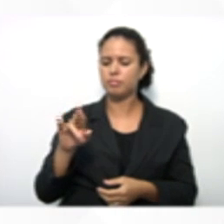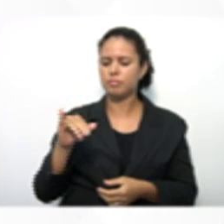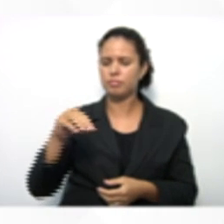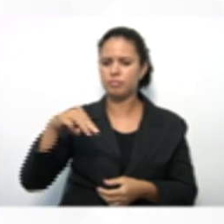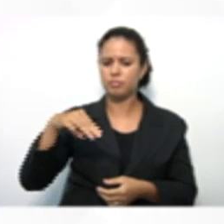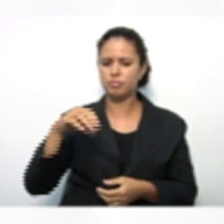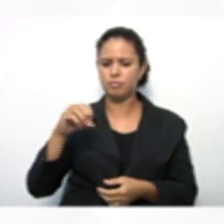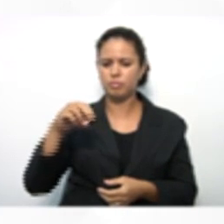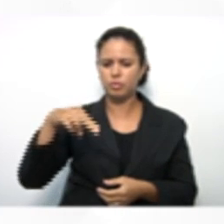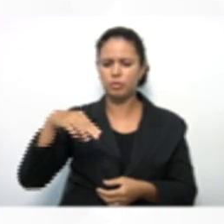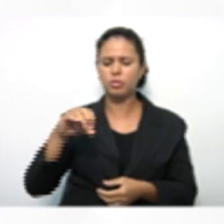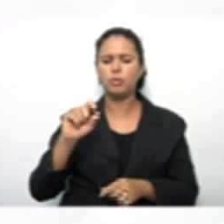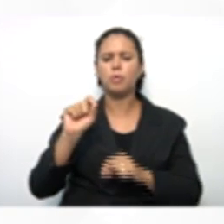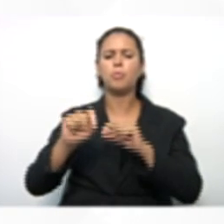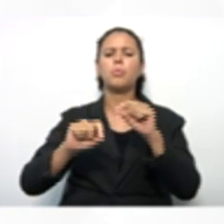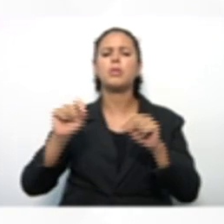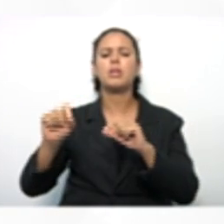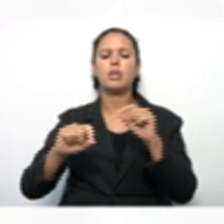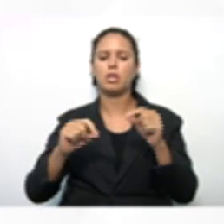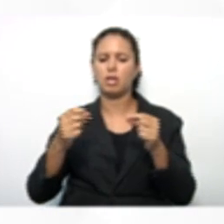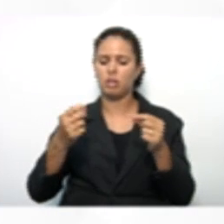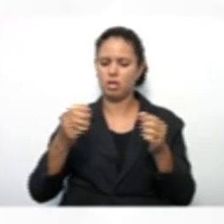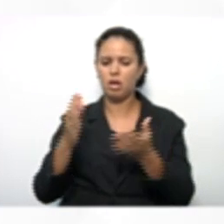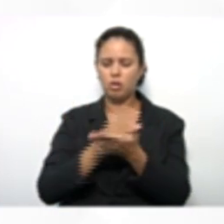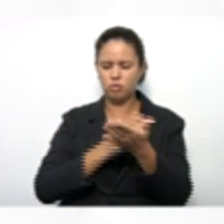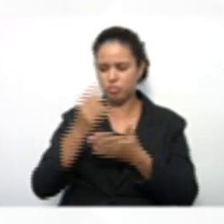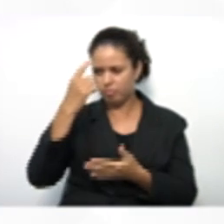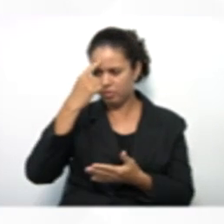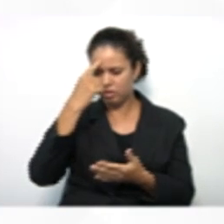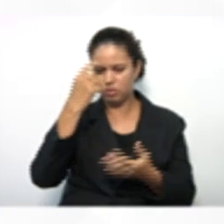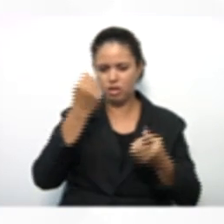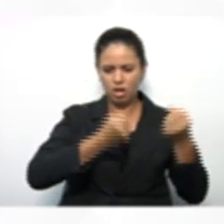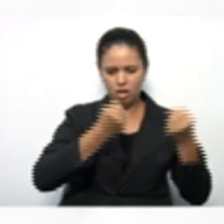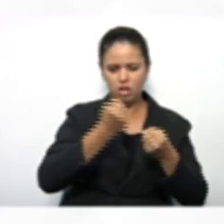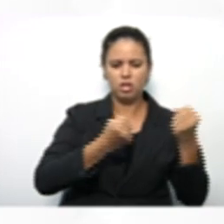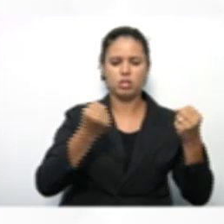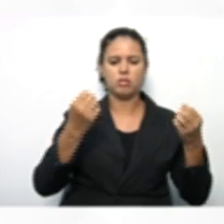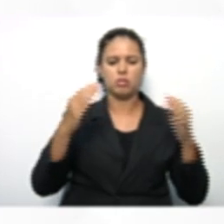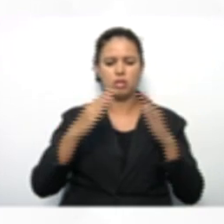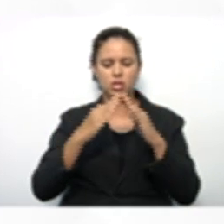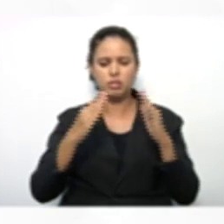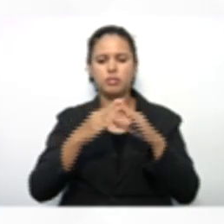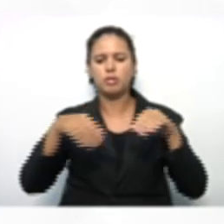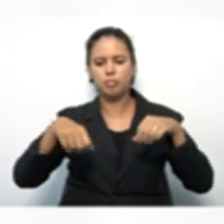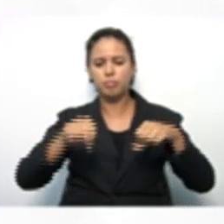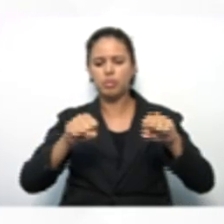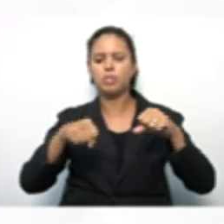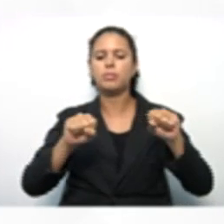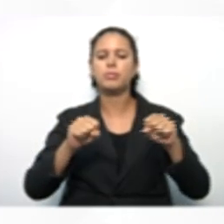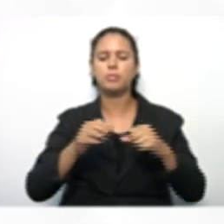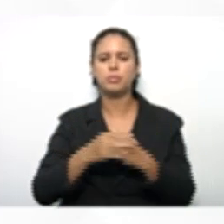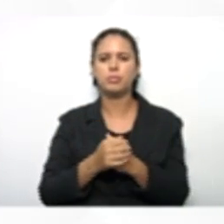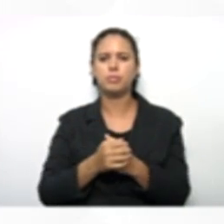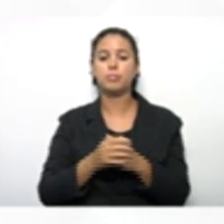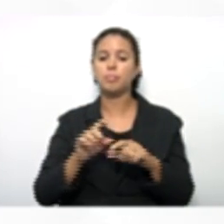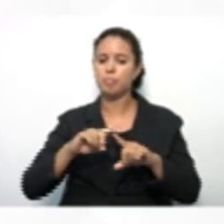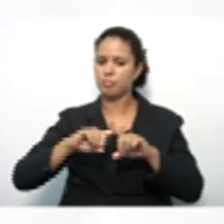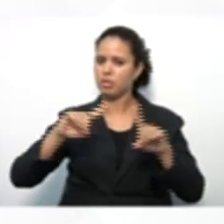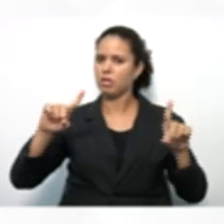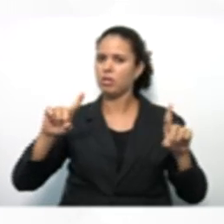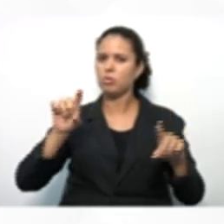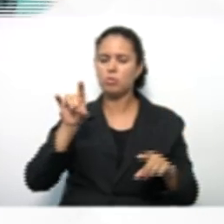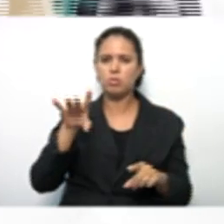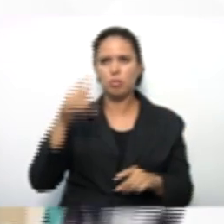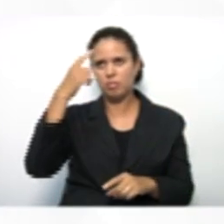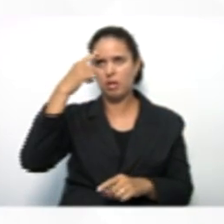pergunta, algumas pessoas já pensam em carro, casa, moto, sempre pelo lado bom. Mas o patrimônio não é só o lado bom,